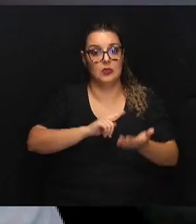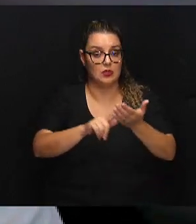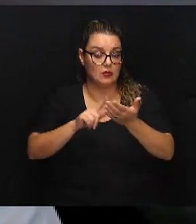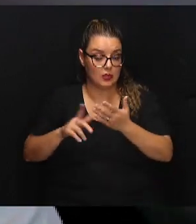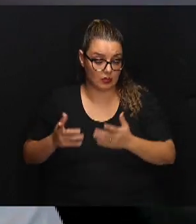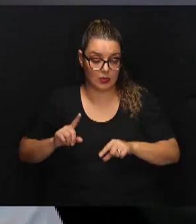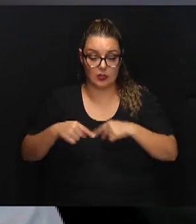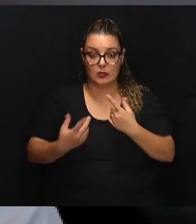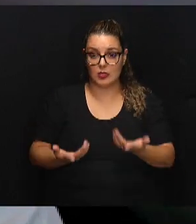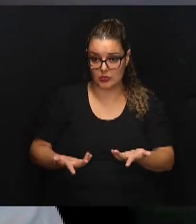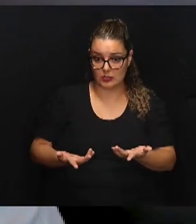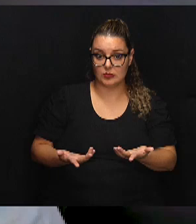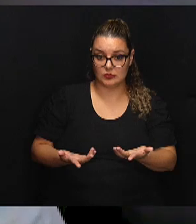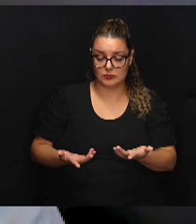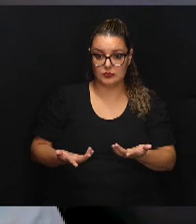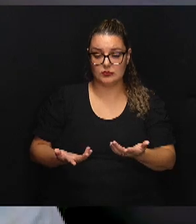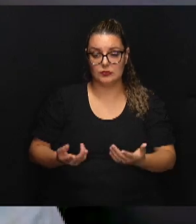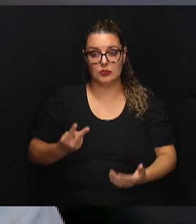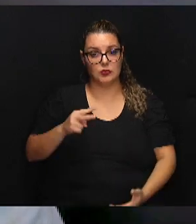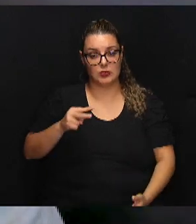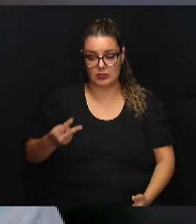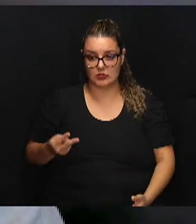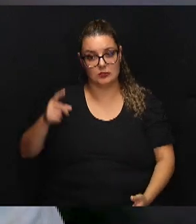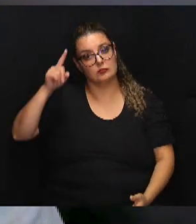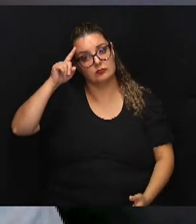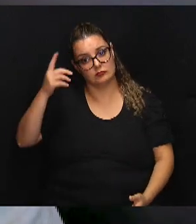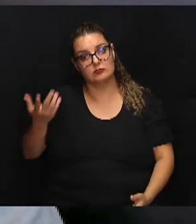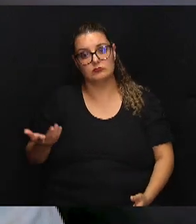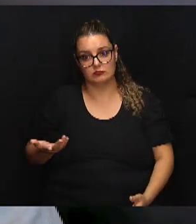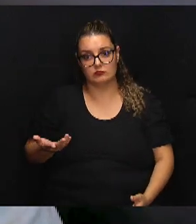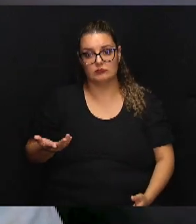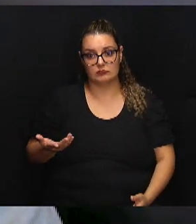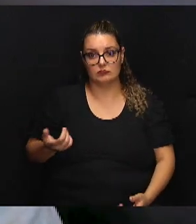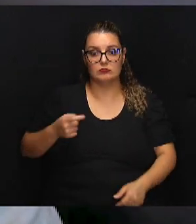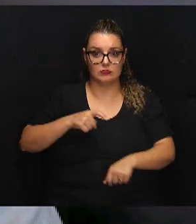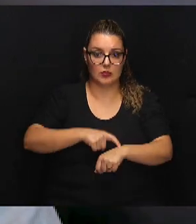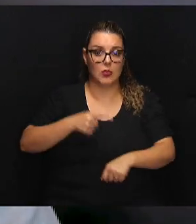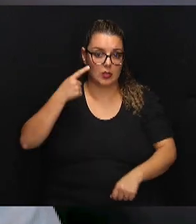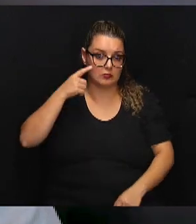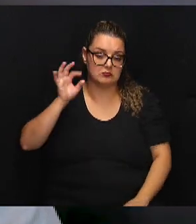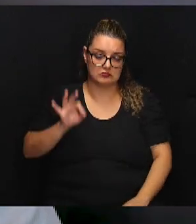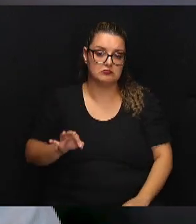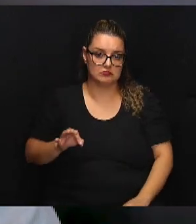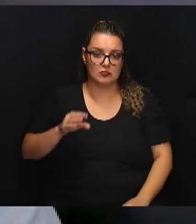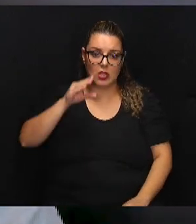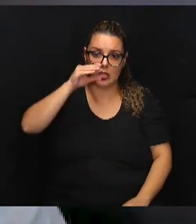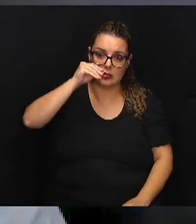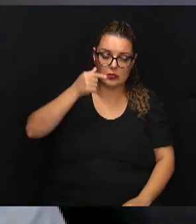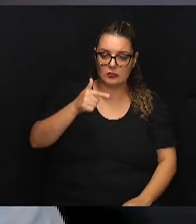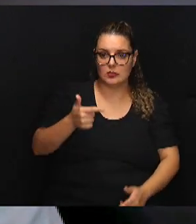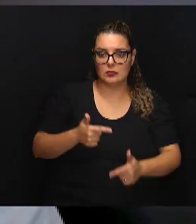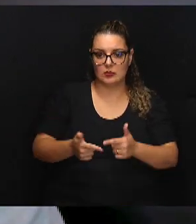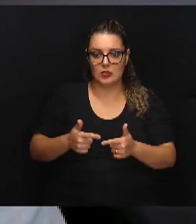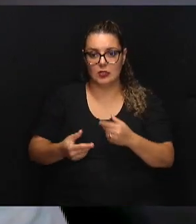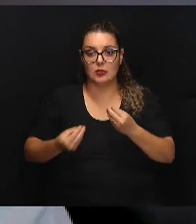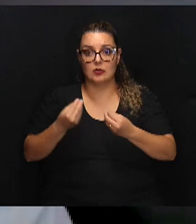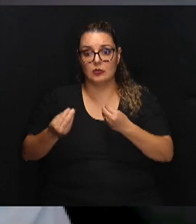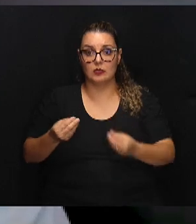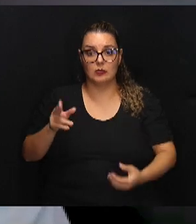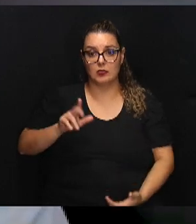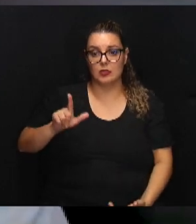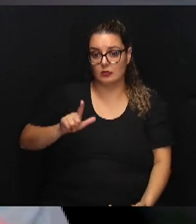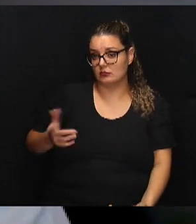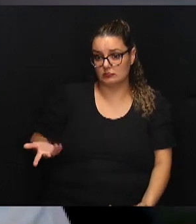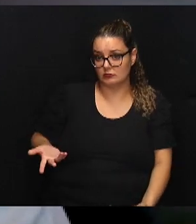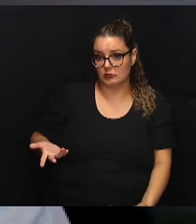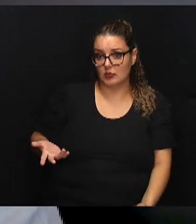superfície é outra. Mas 2 vezes por dia talvez seja uma situação ideal que você pode lavar sem grandes problemas. E como é que você lava? Pode ser